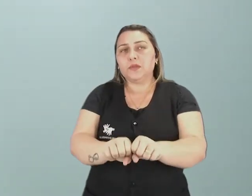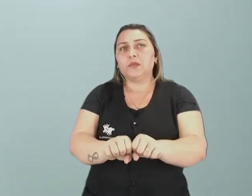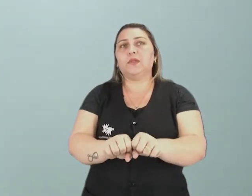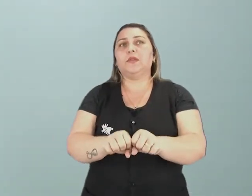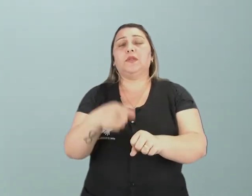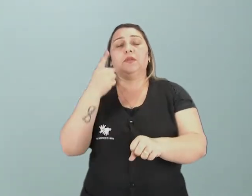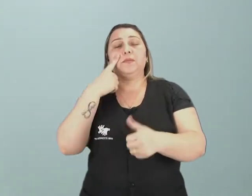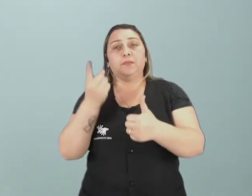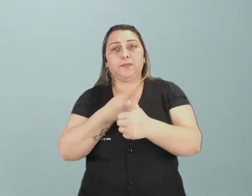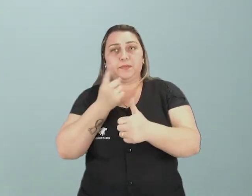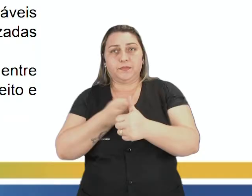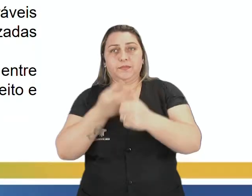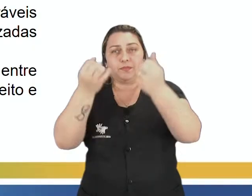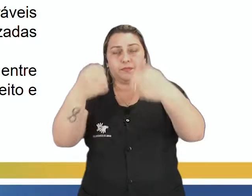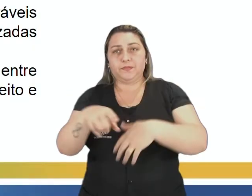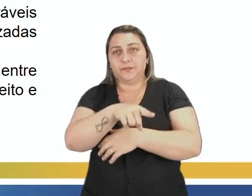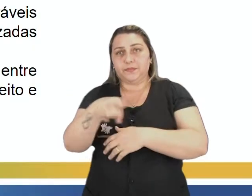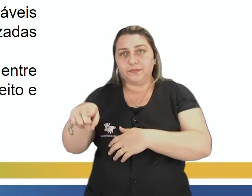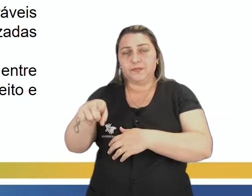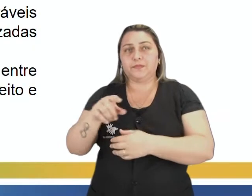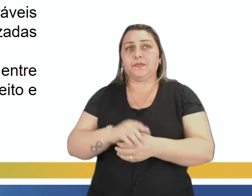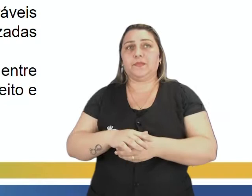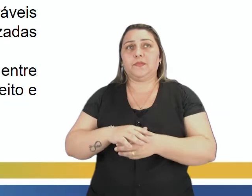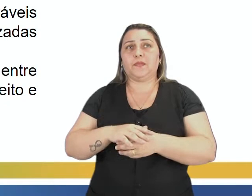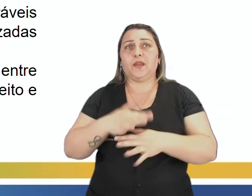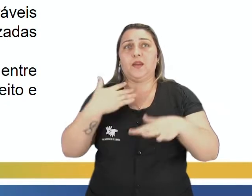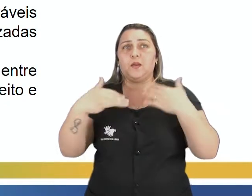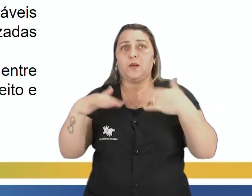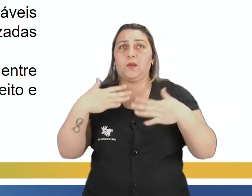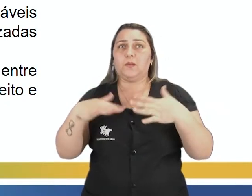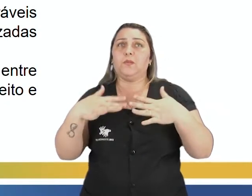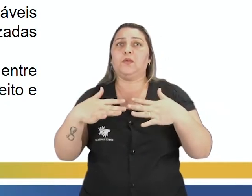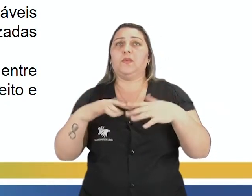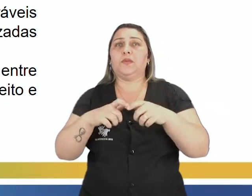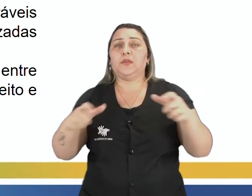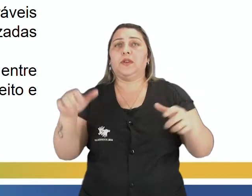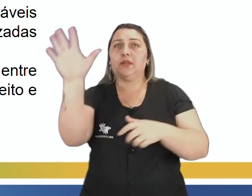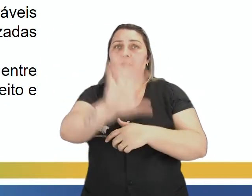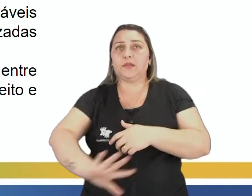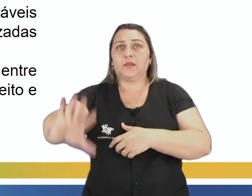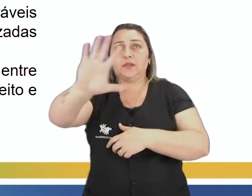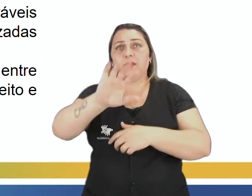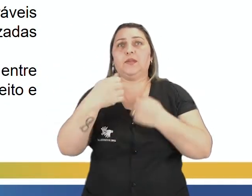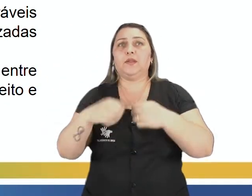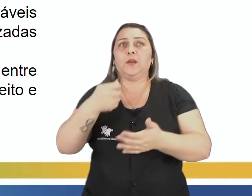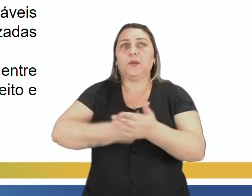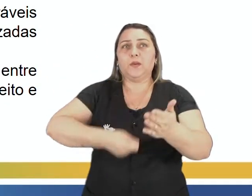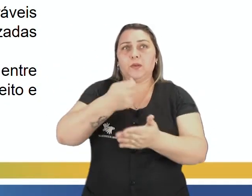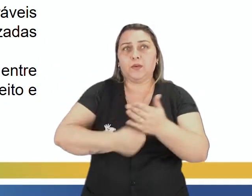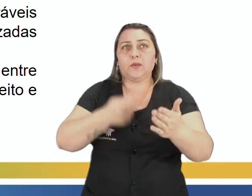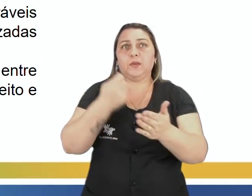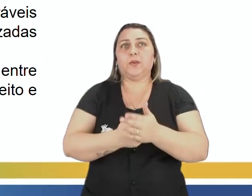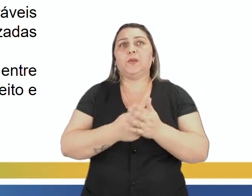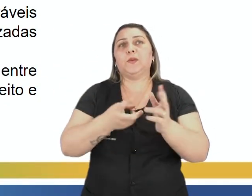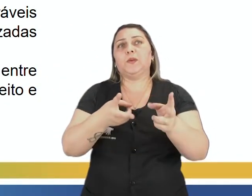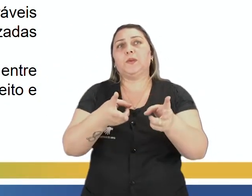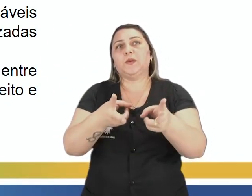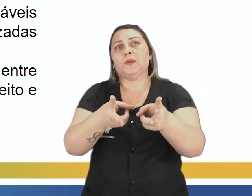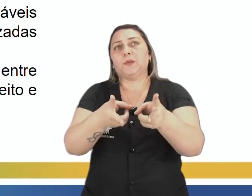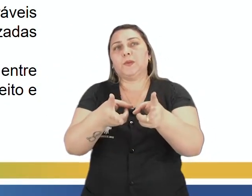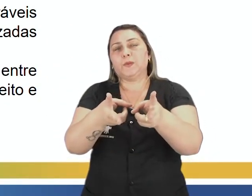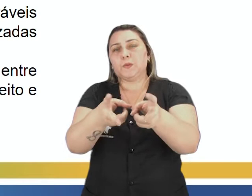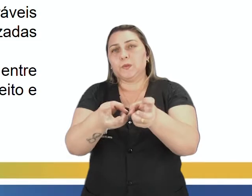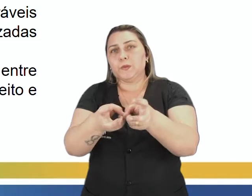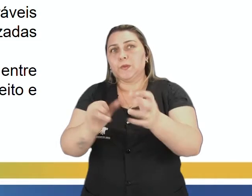para o primeiro ponto e eu vou estar explicando para vocês. O movimento emancipacionista e nacionalista devido à opressão